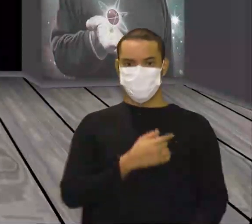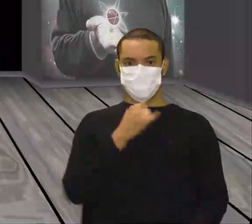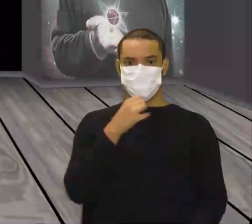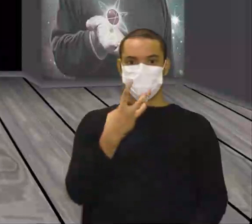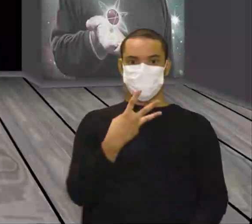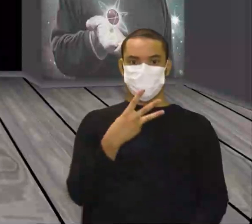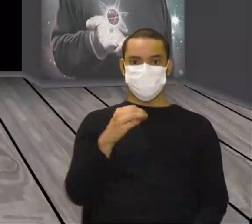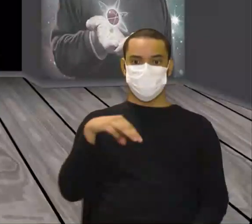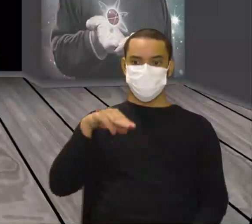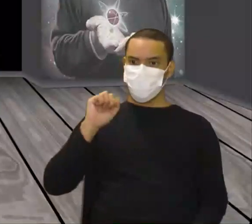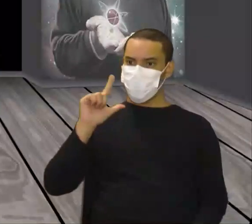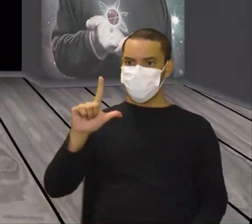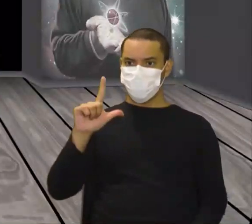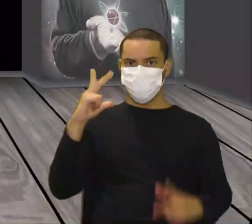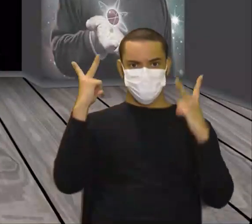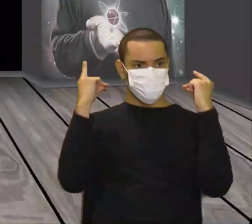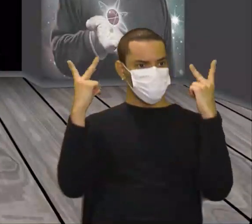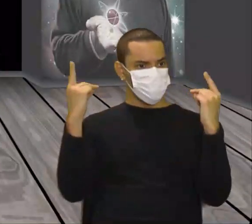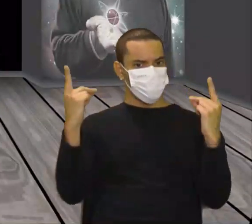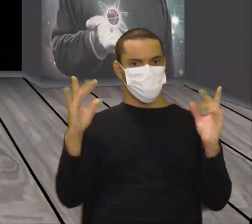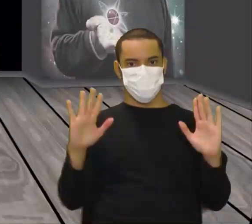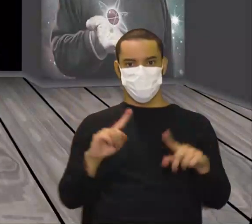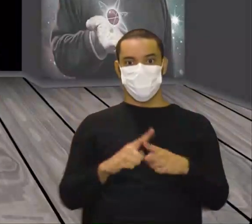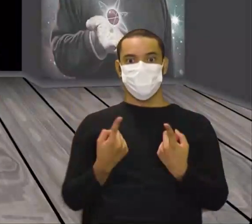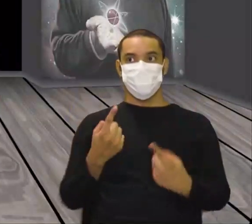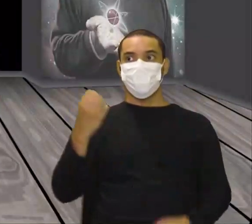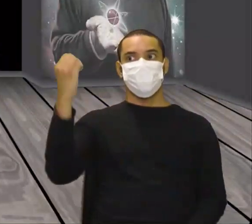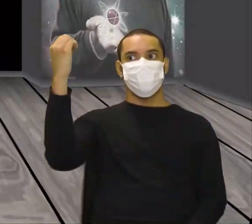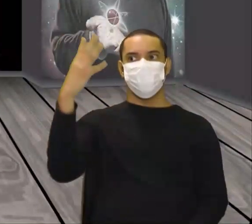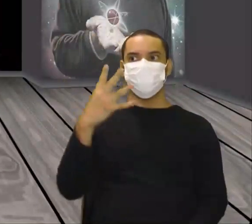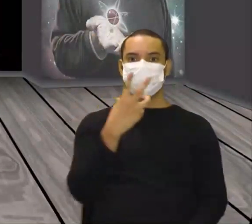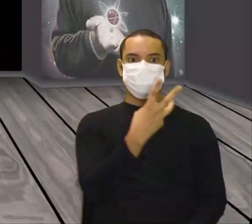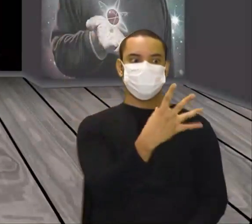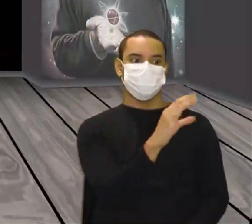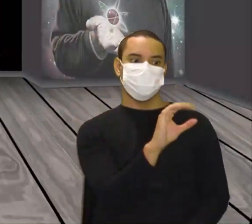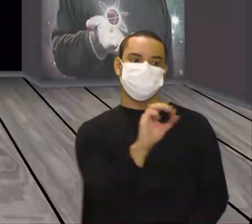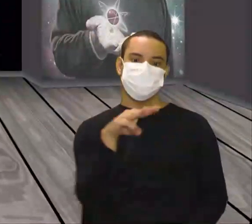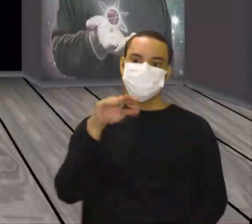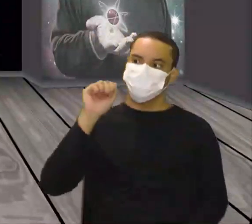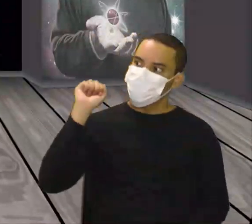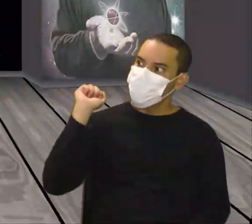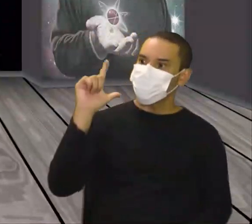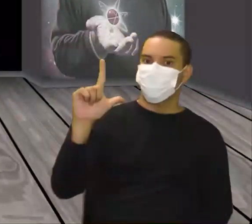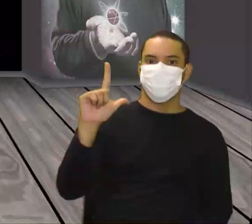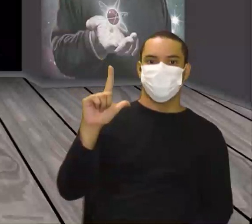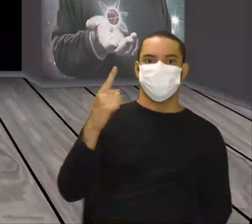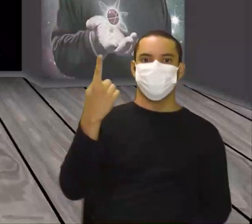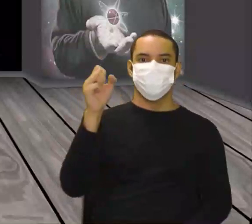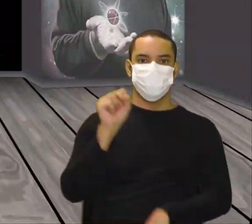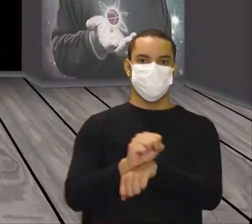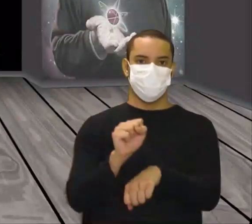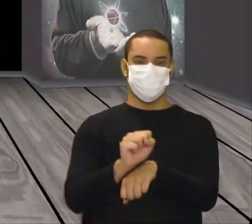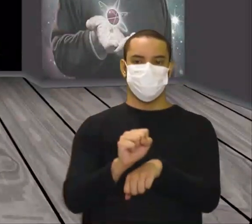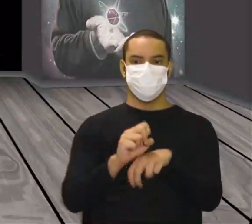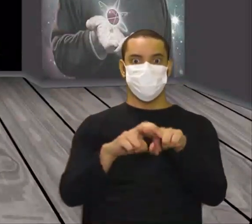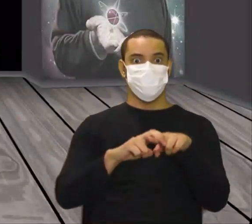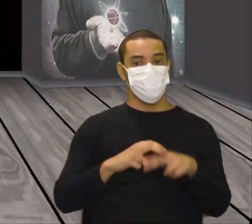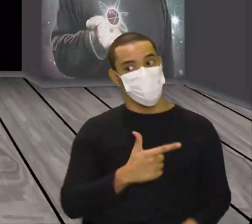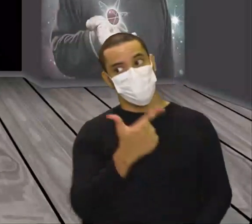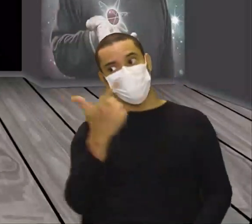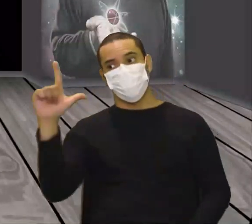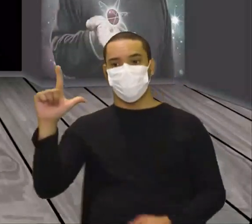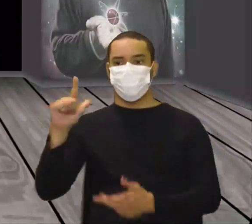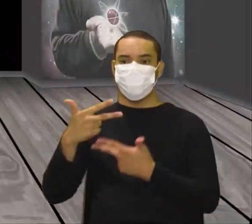km por hora, então é tranquilo ainda. A velocidade da luz, 300 mil km em um segundo. Então, aí é outra